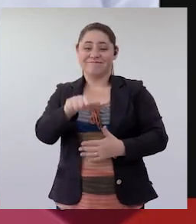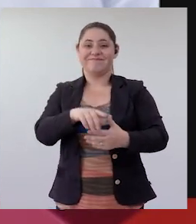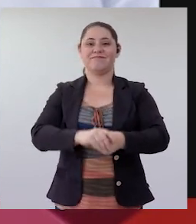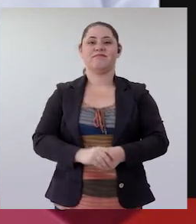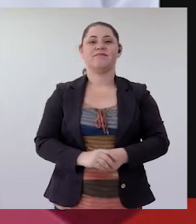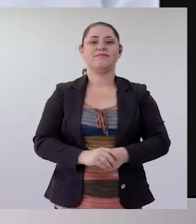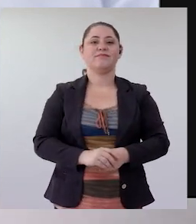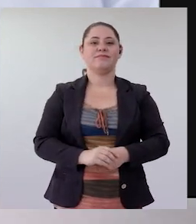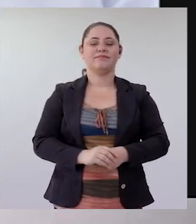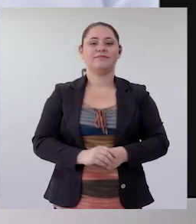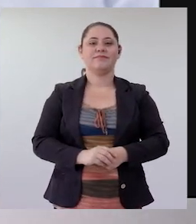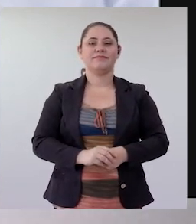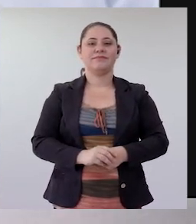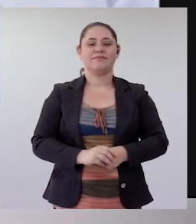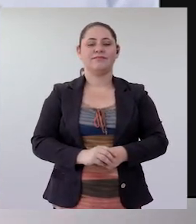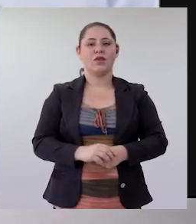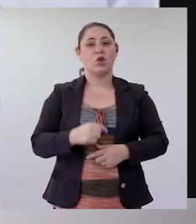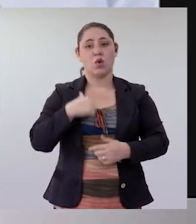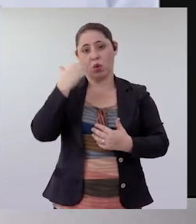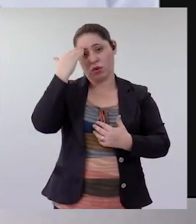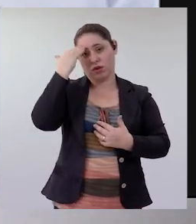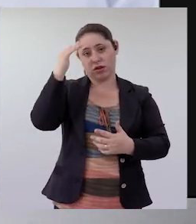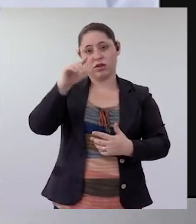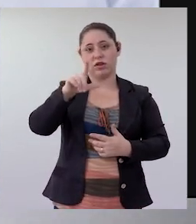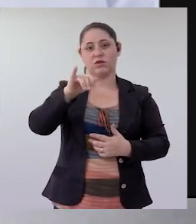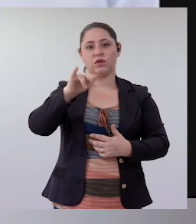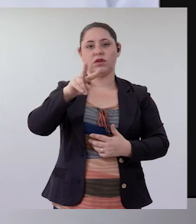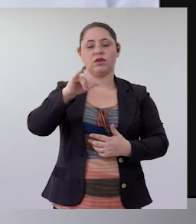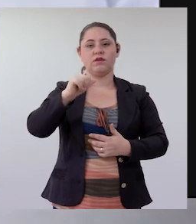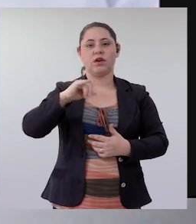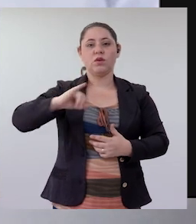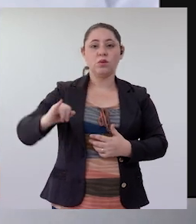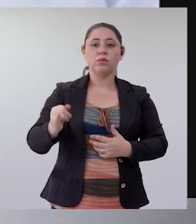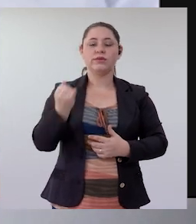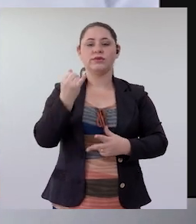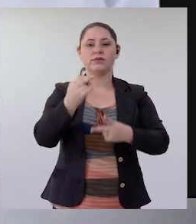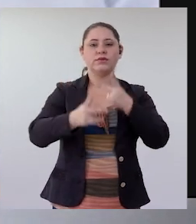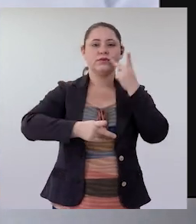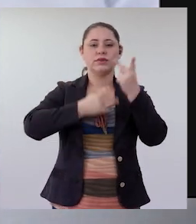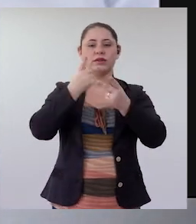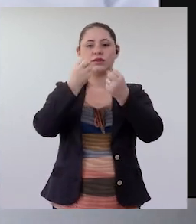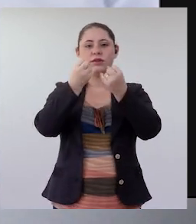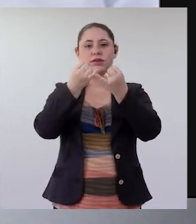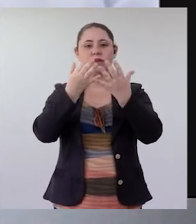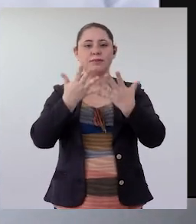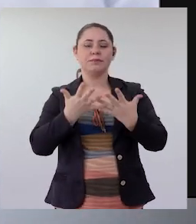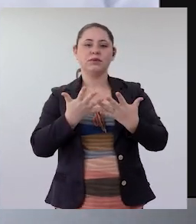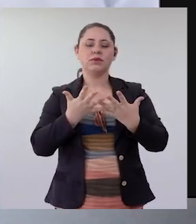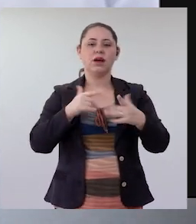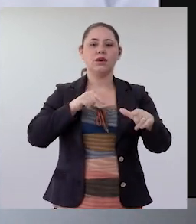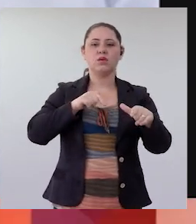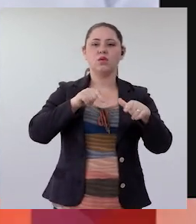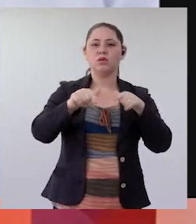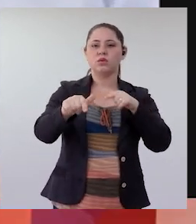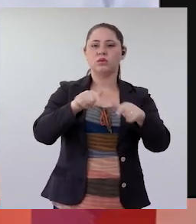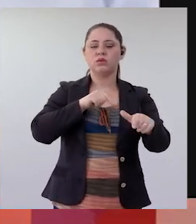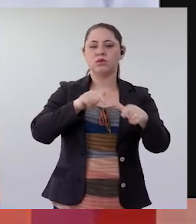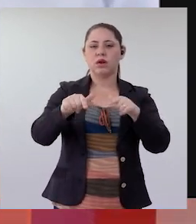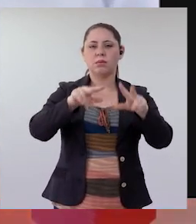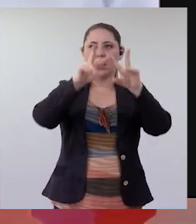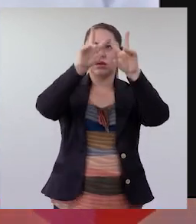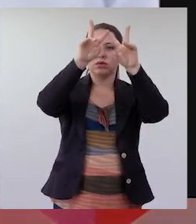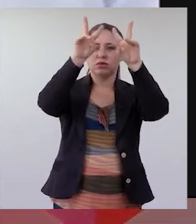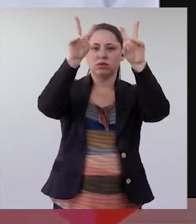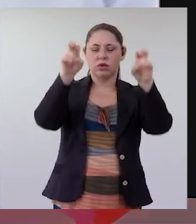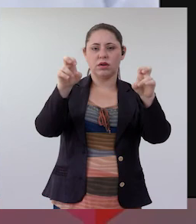mais uma vez. Eu que agradeço, Lívia, a oportunidade de estar podendo falar aqui de todos